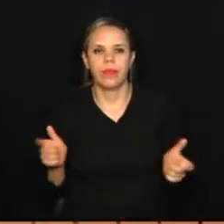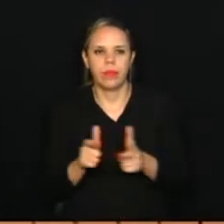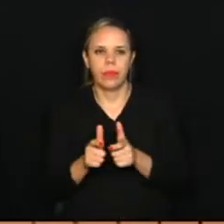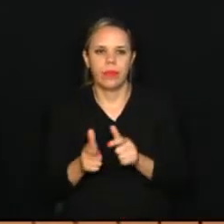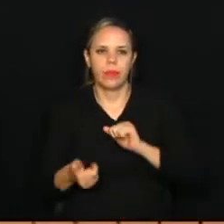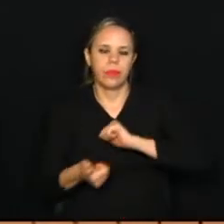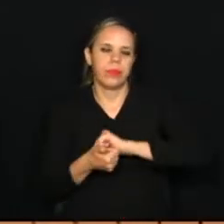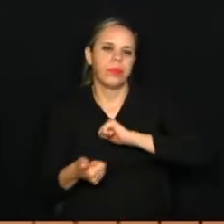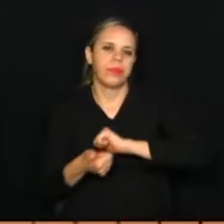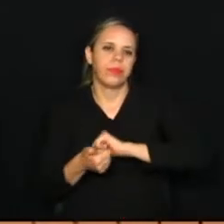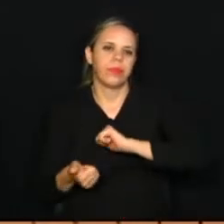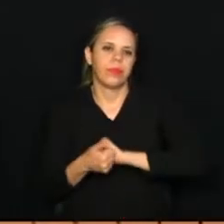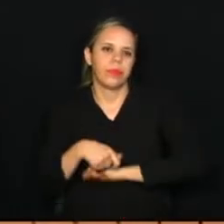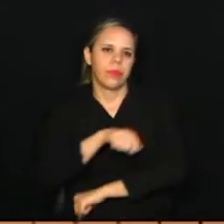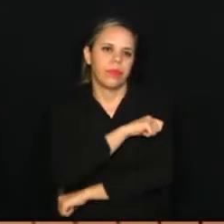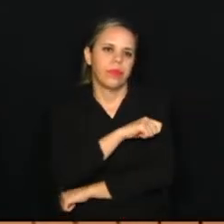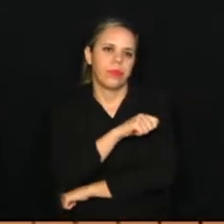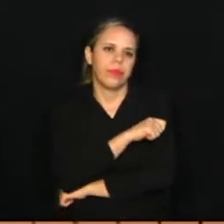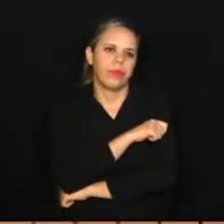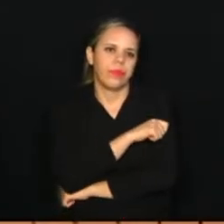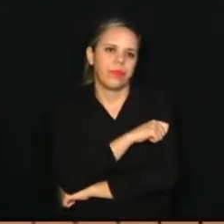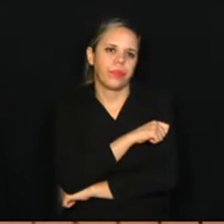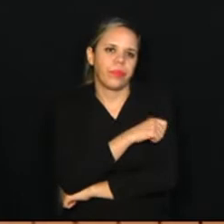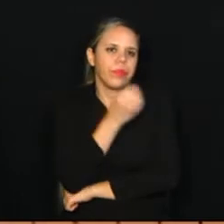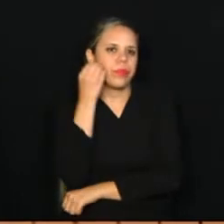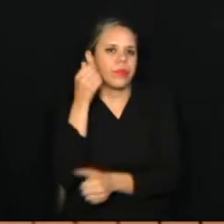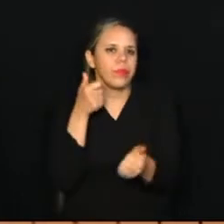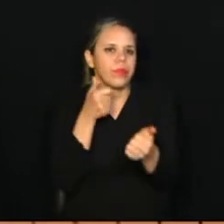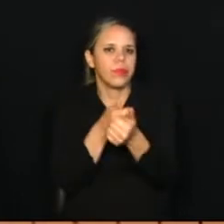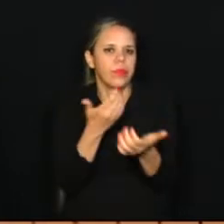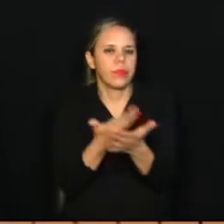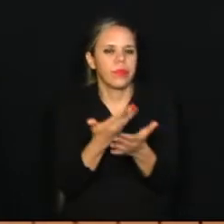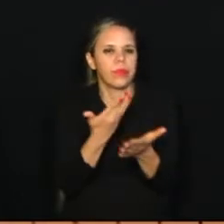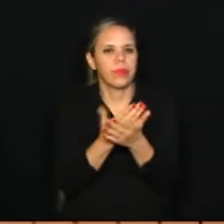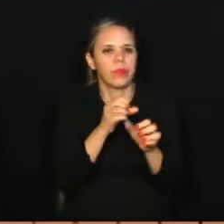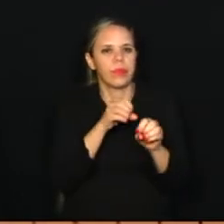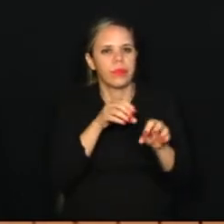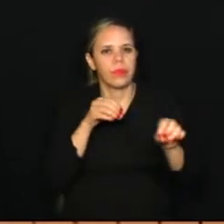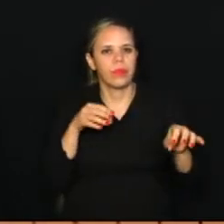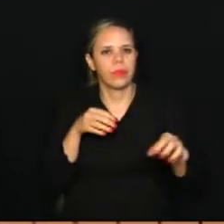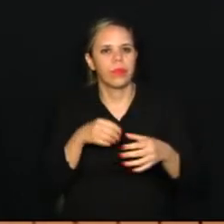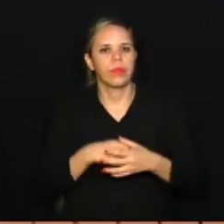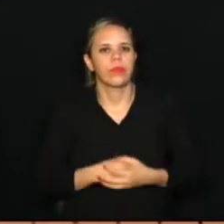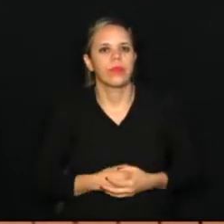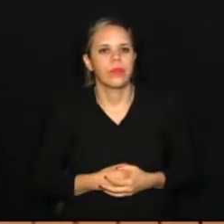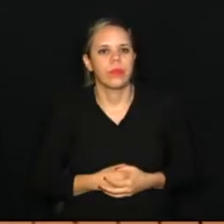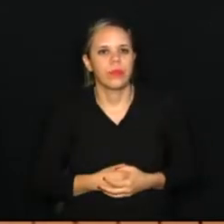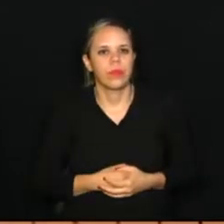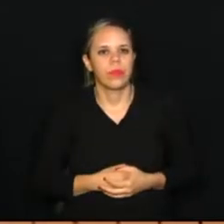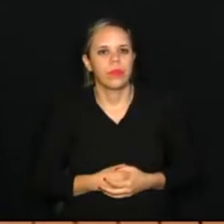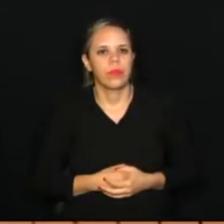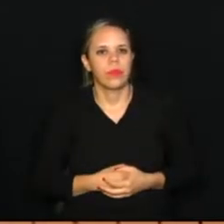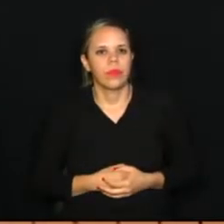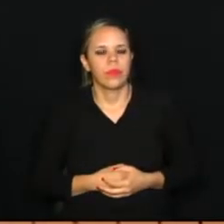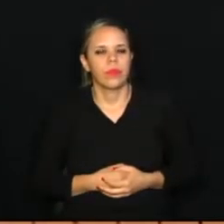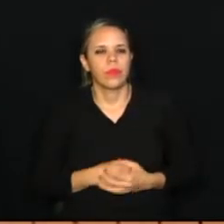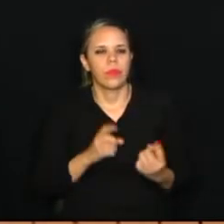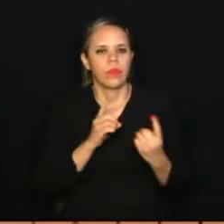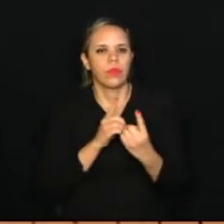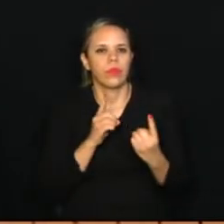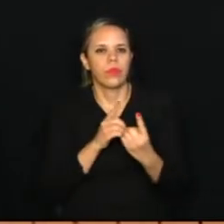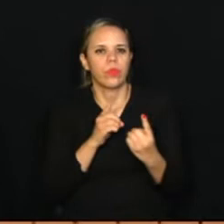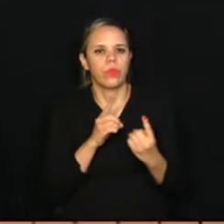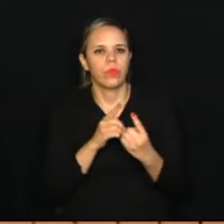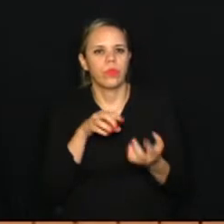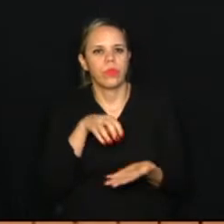qualidade para os alunos aí que tentam acompanhar as aulas à distância, né? Ou mesmo o serviço lá do